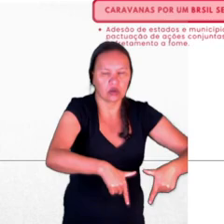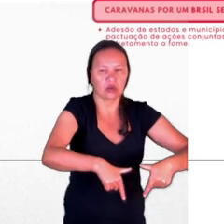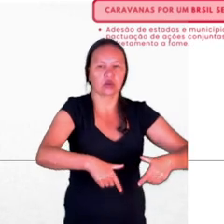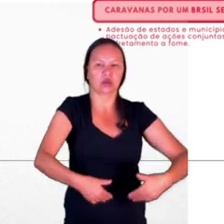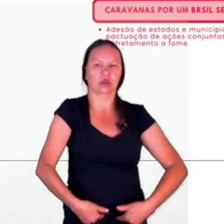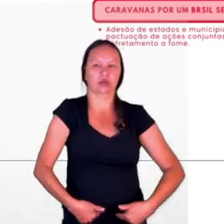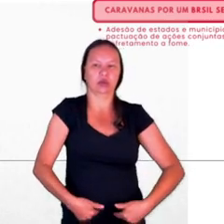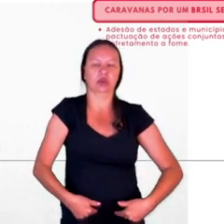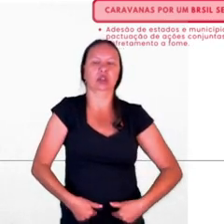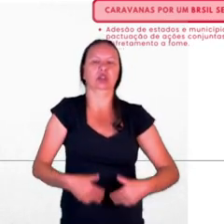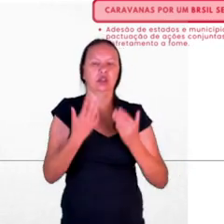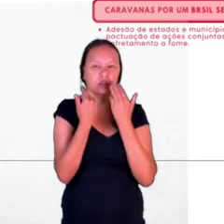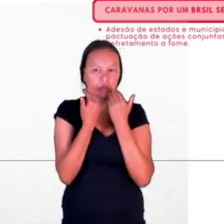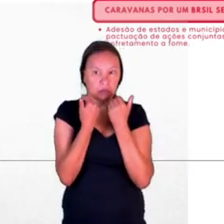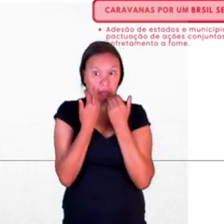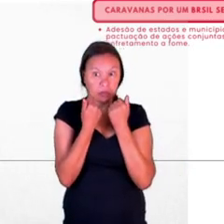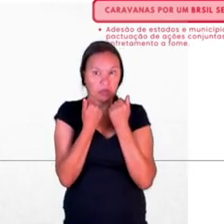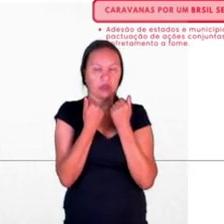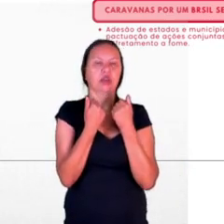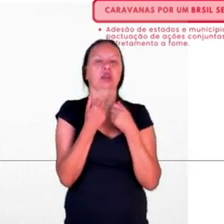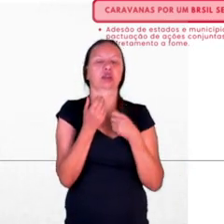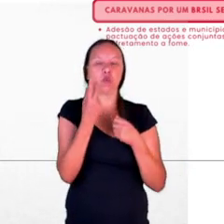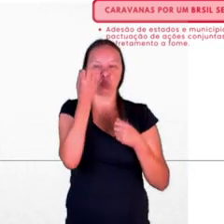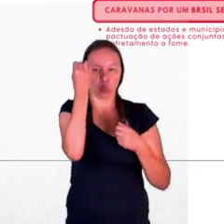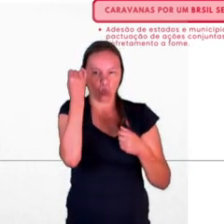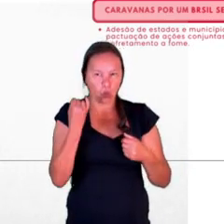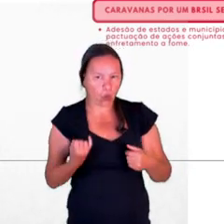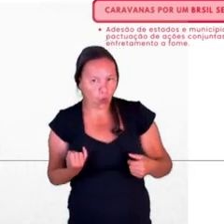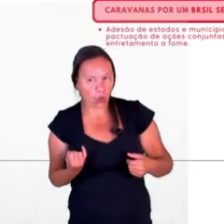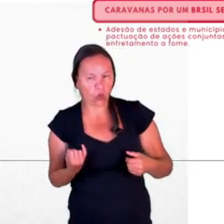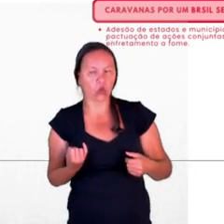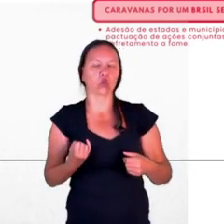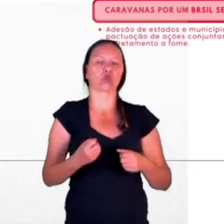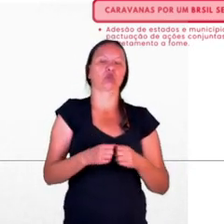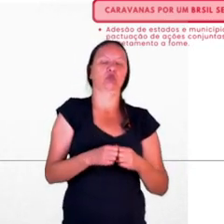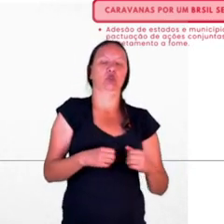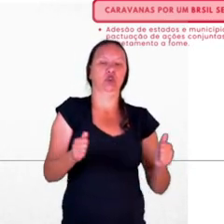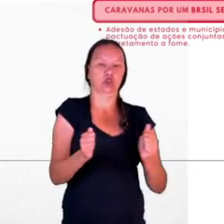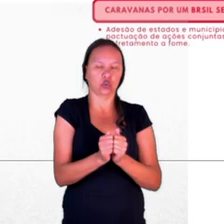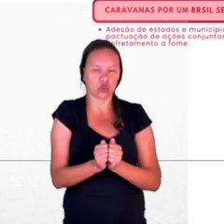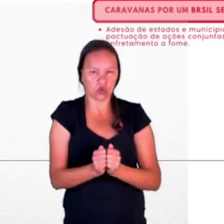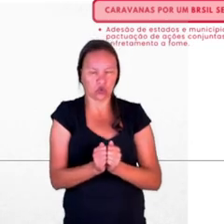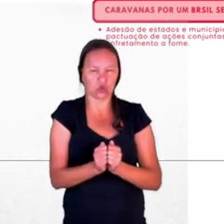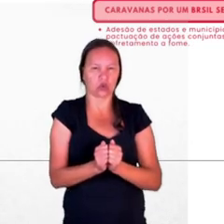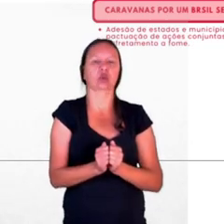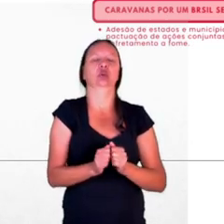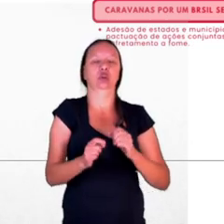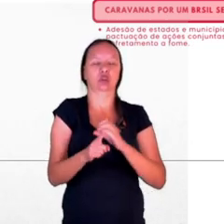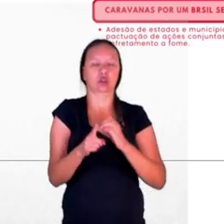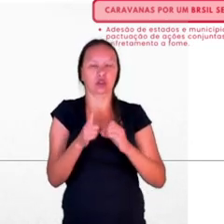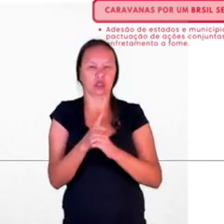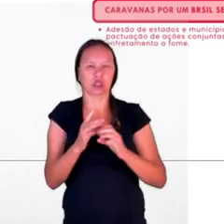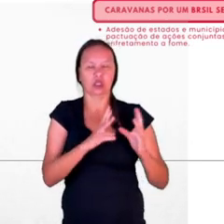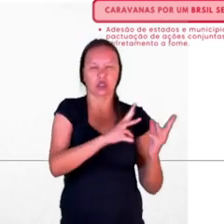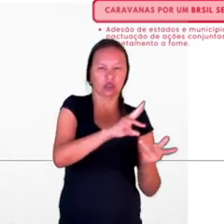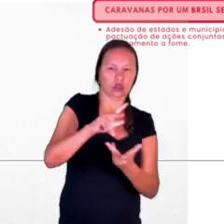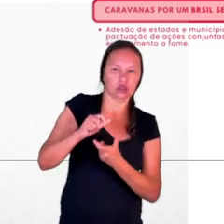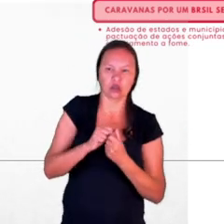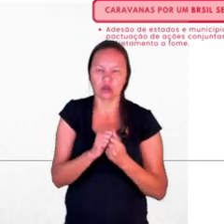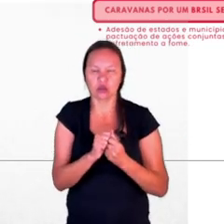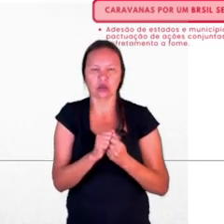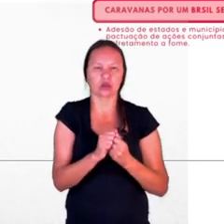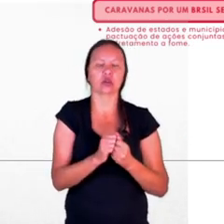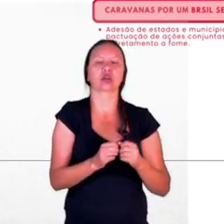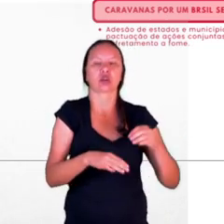nutricional eh alinhada disso com estratégias e pactuações também globais e e temos aqui na